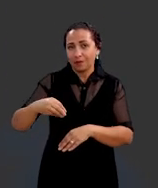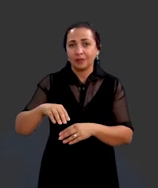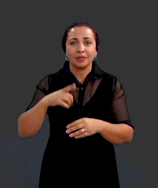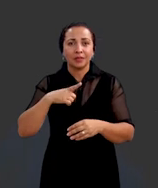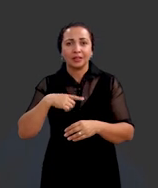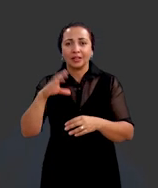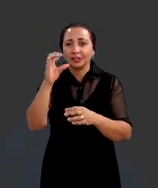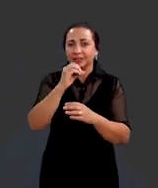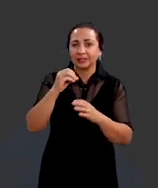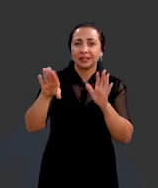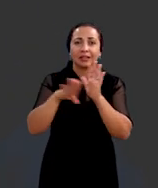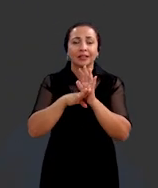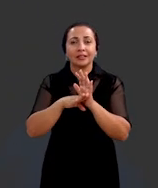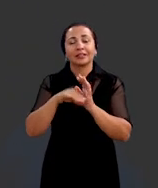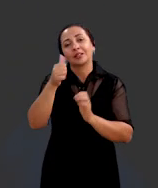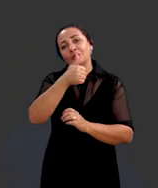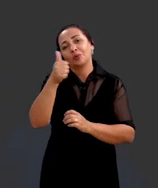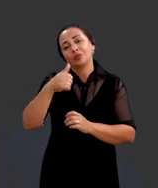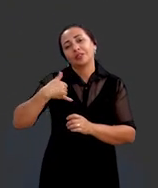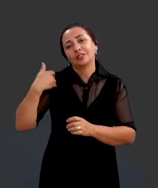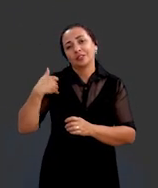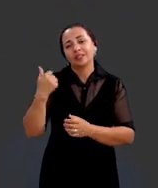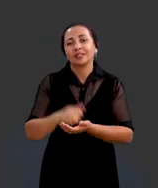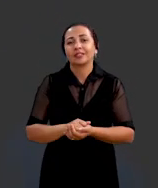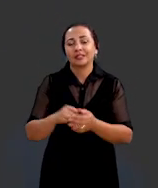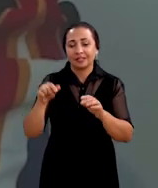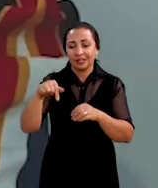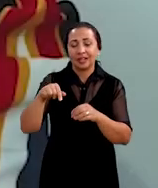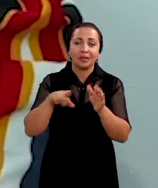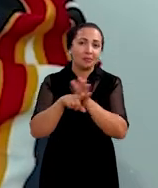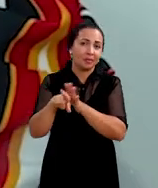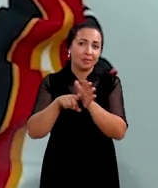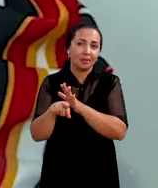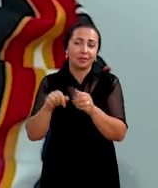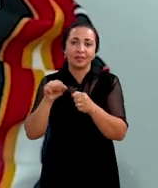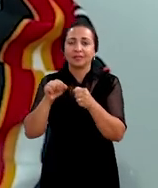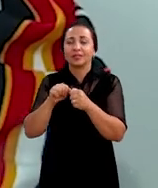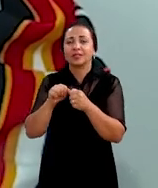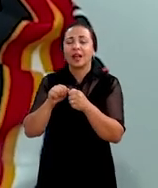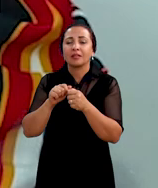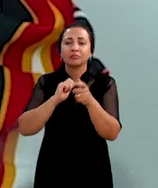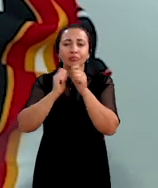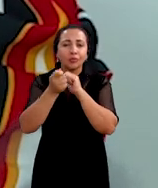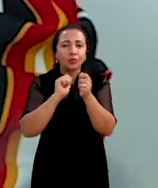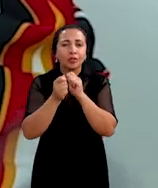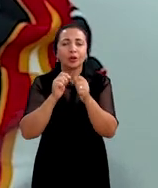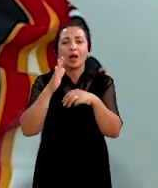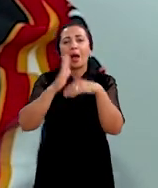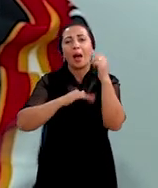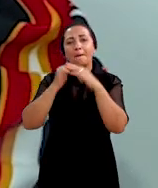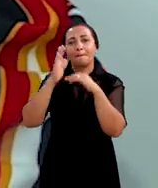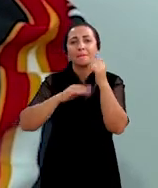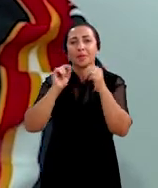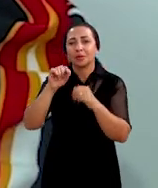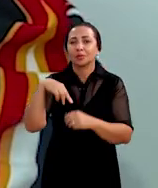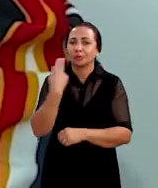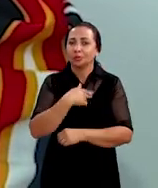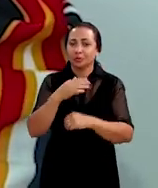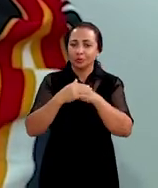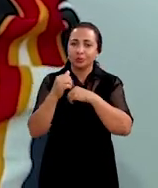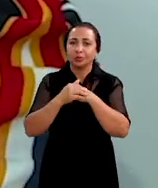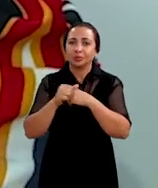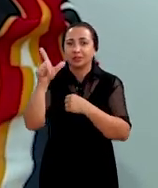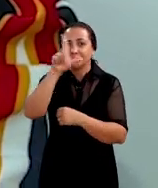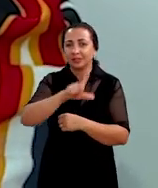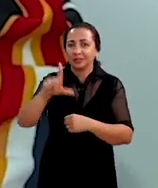em que essas crianças têm que ter de 0 a 11 anos de idade. E nesse questionário a gente fazia perguntas sobre práticas